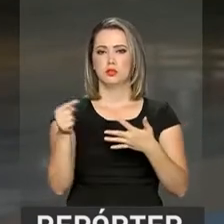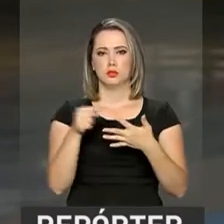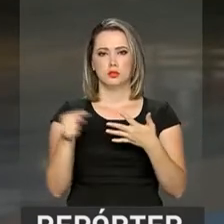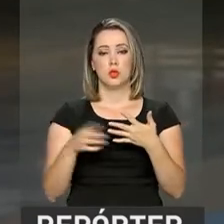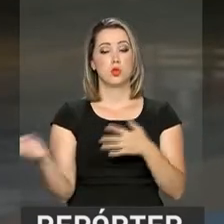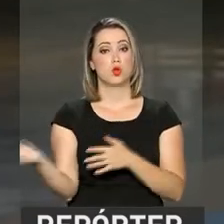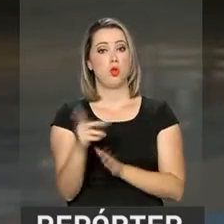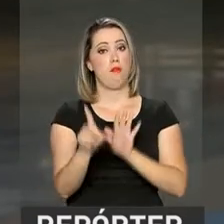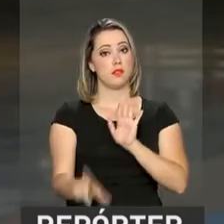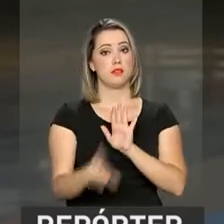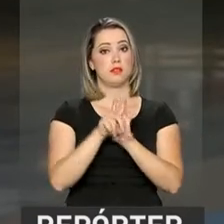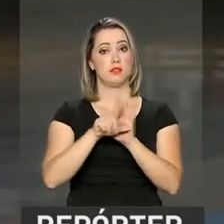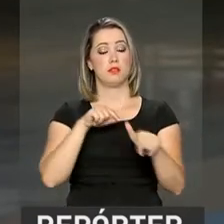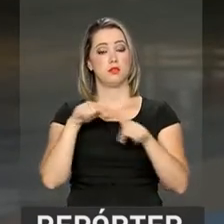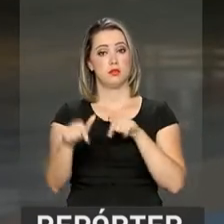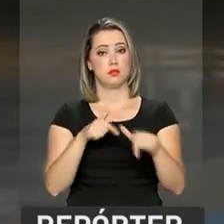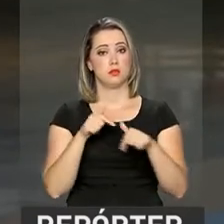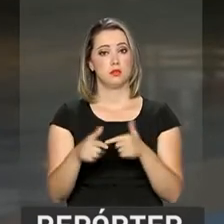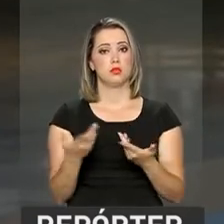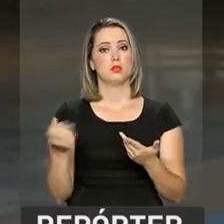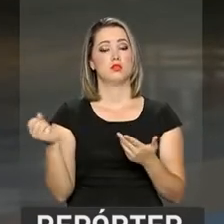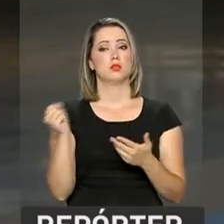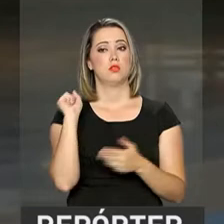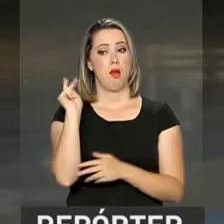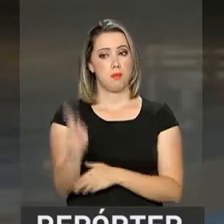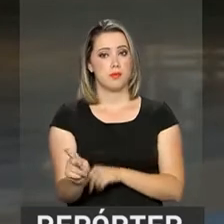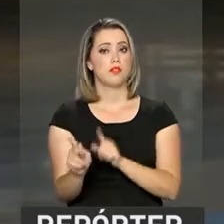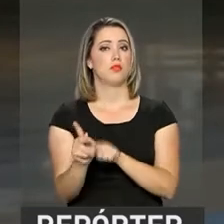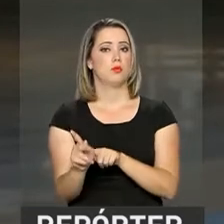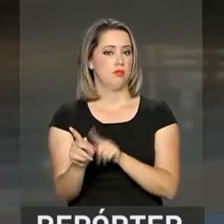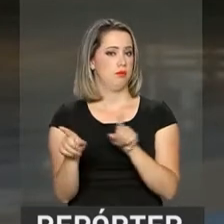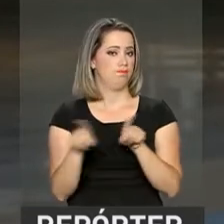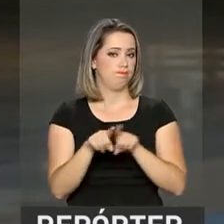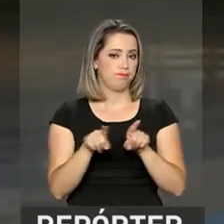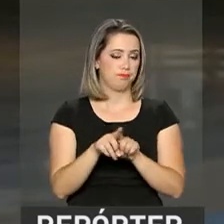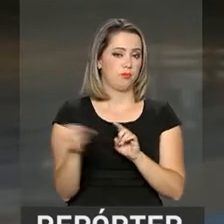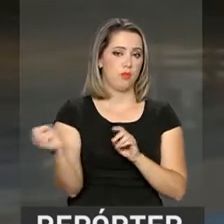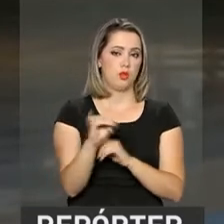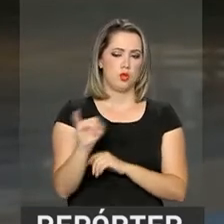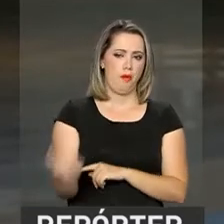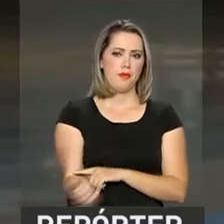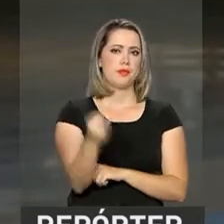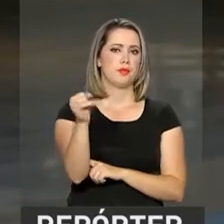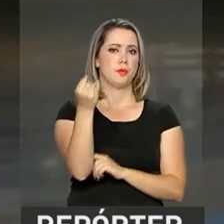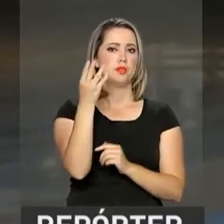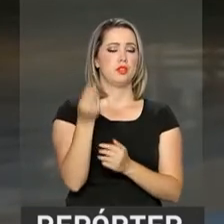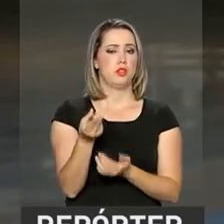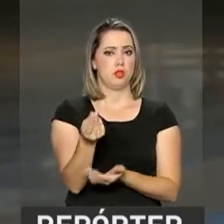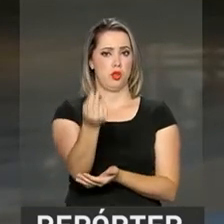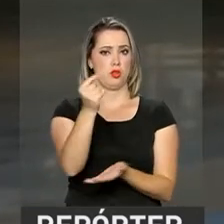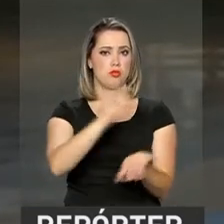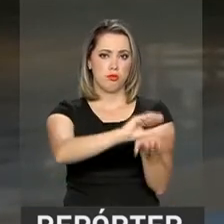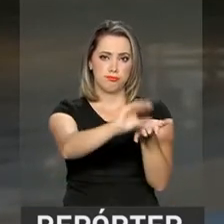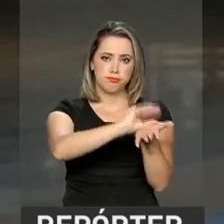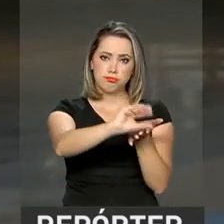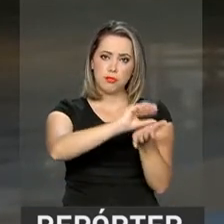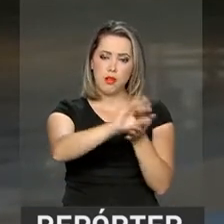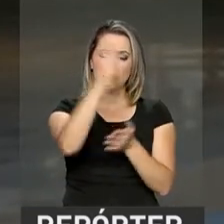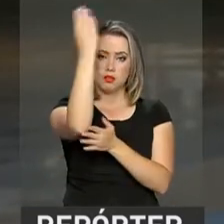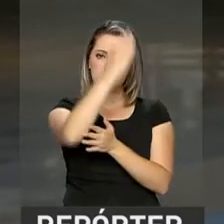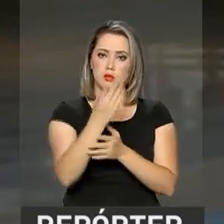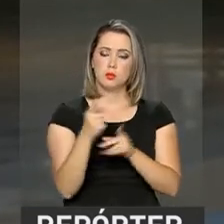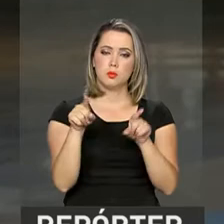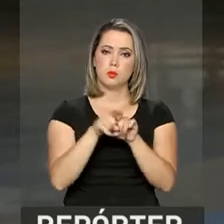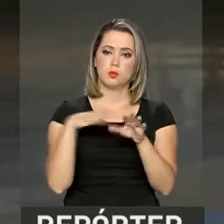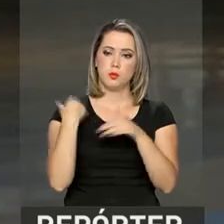modernização das leis trabalhistas ea reforma da previdência e novas oportunidades de investimentos no brasil a partir do